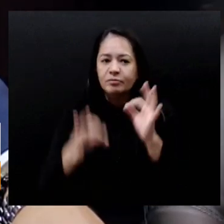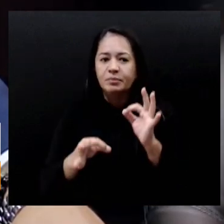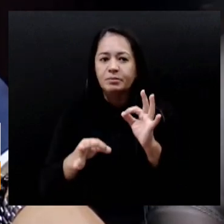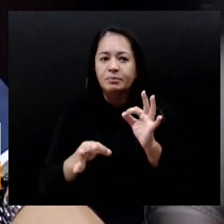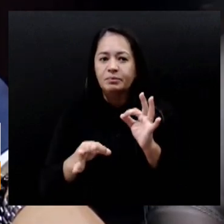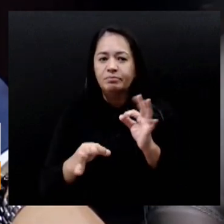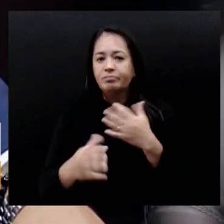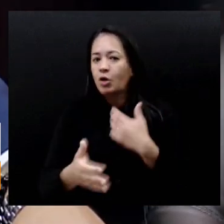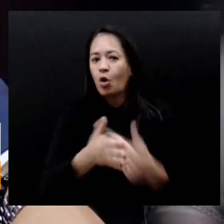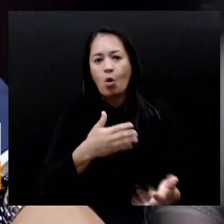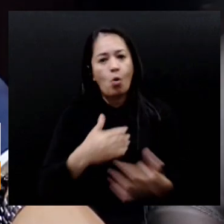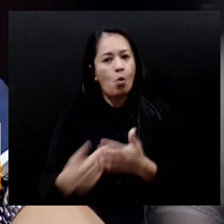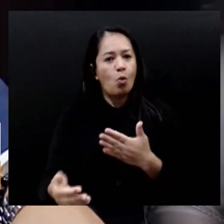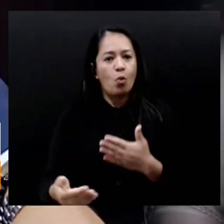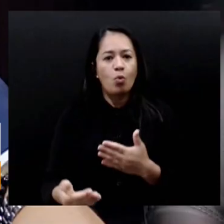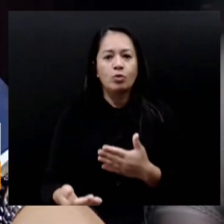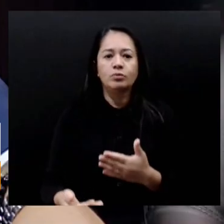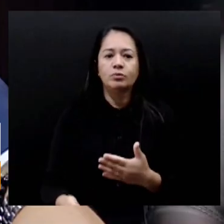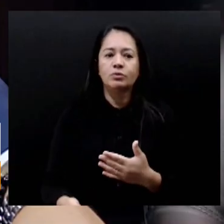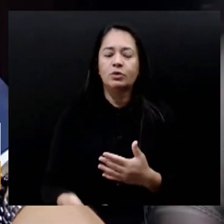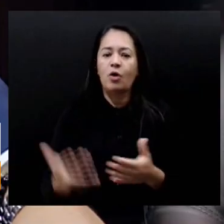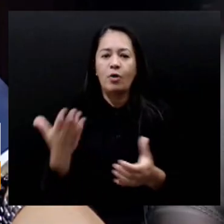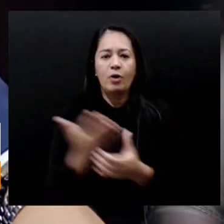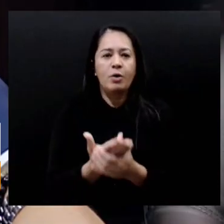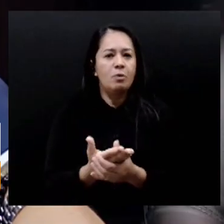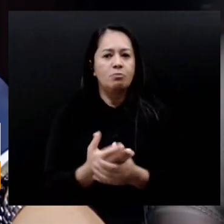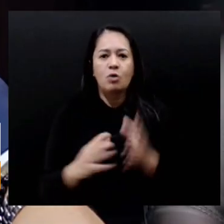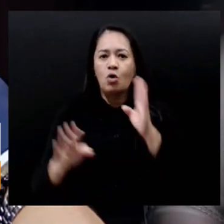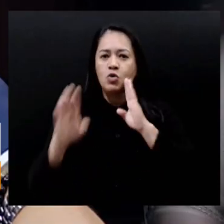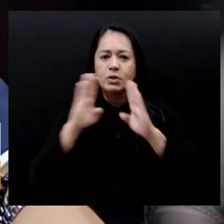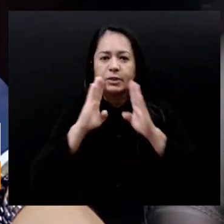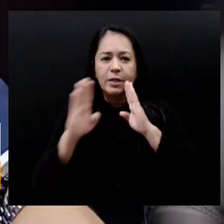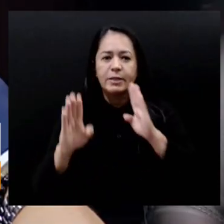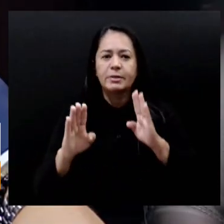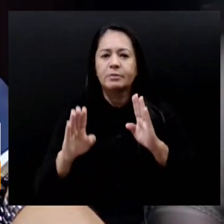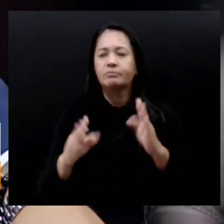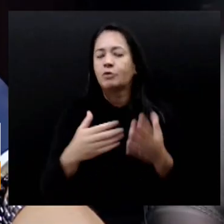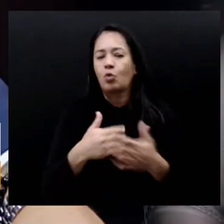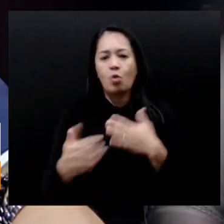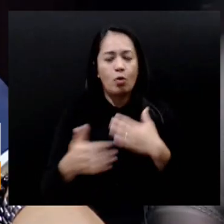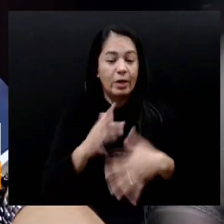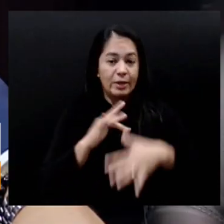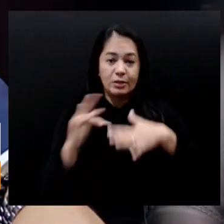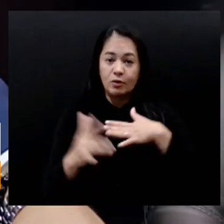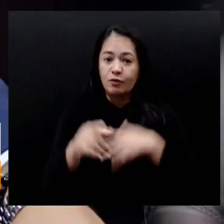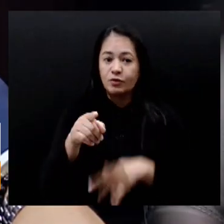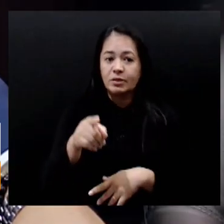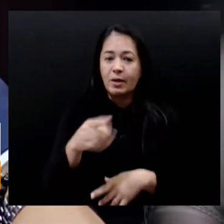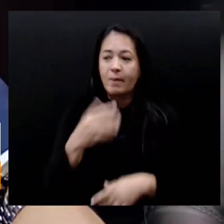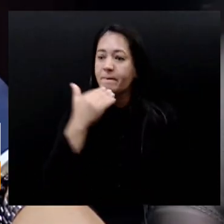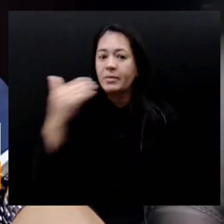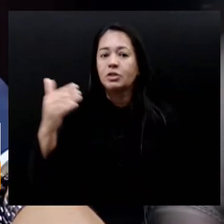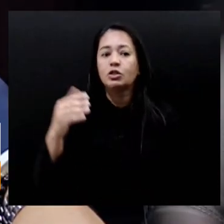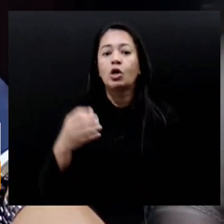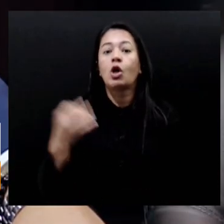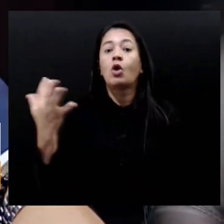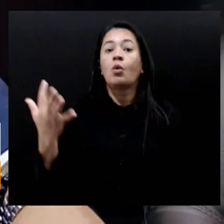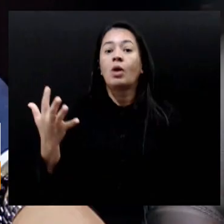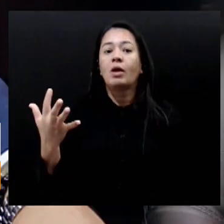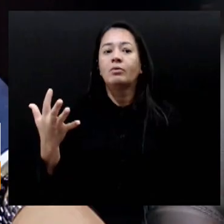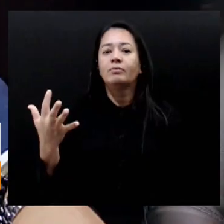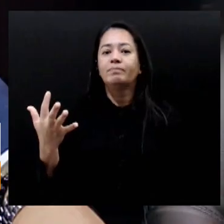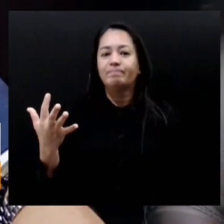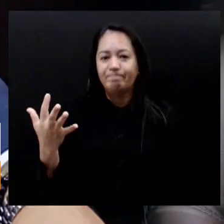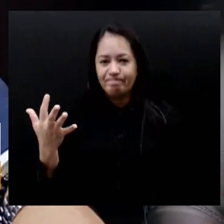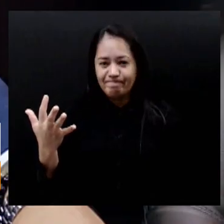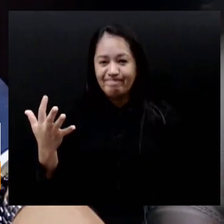o Facebook, né, que é com o Instagram, seja Uhum. com o X, enfim. Sim. E você pede para que ele diga qual foi a prestadora. Uhum. Então,